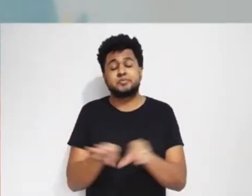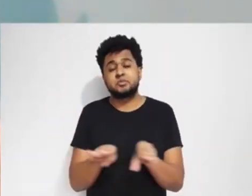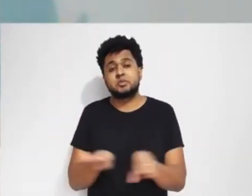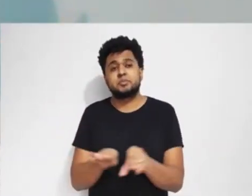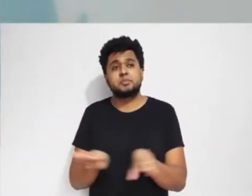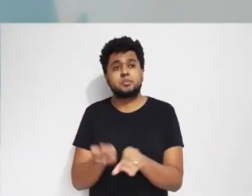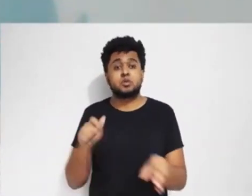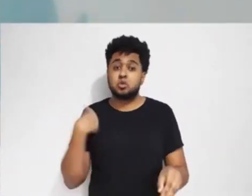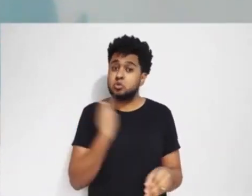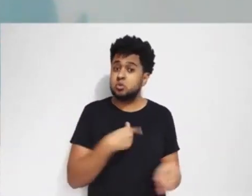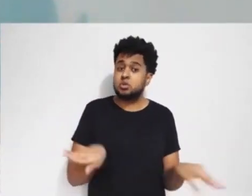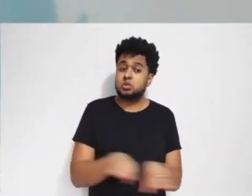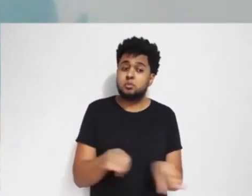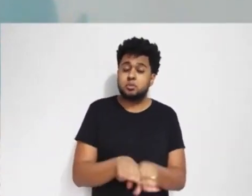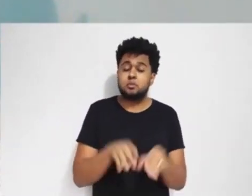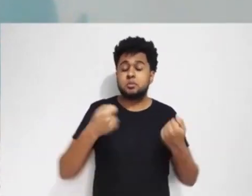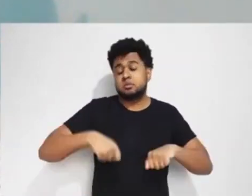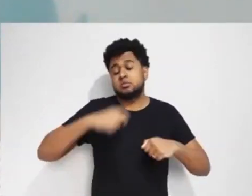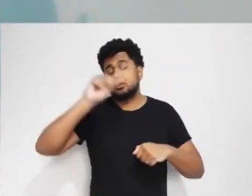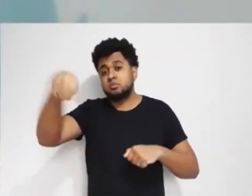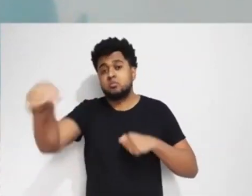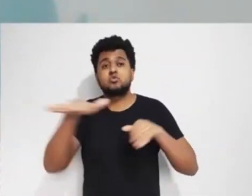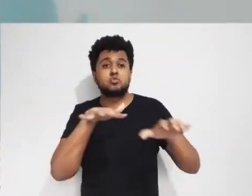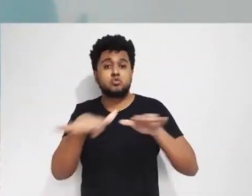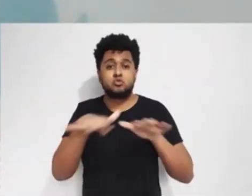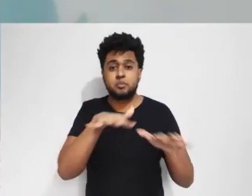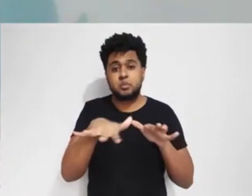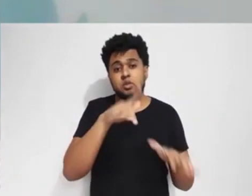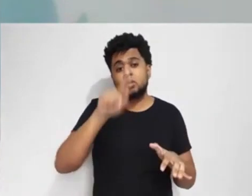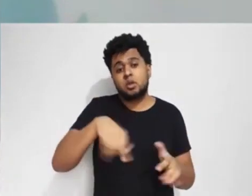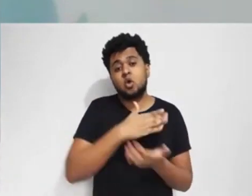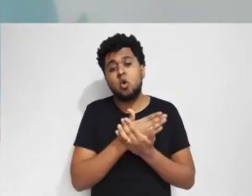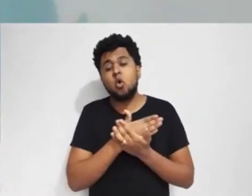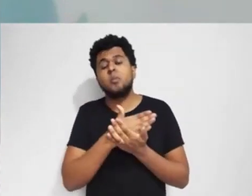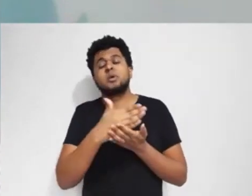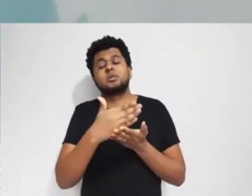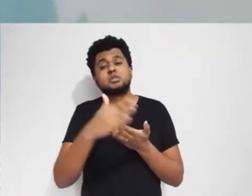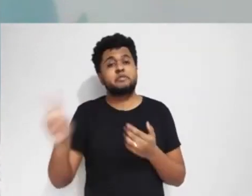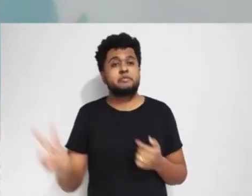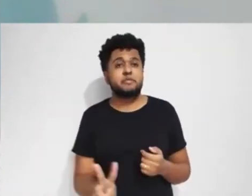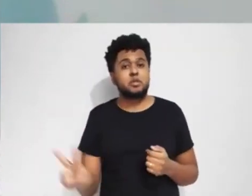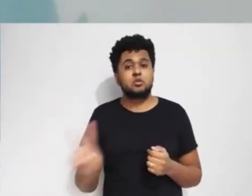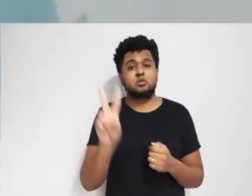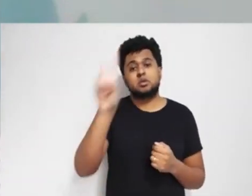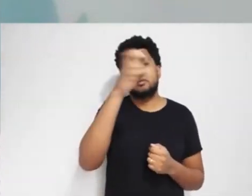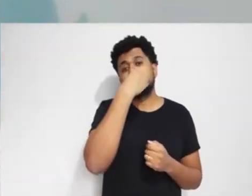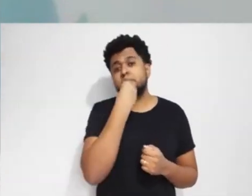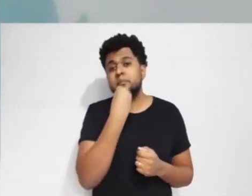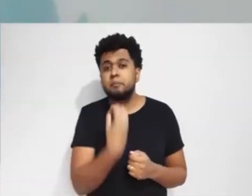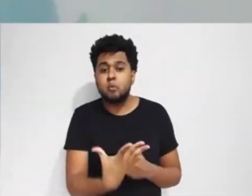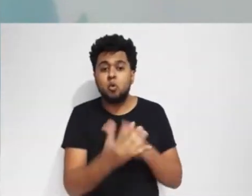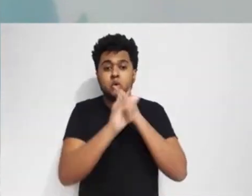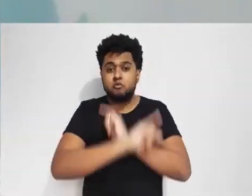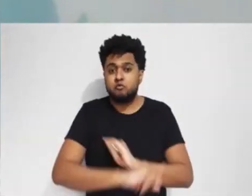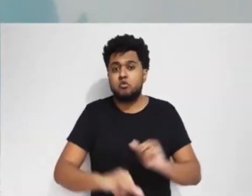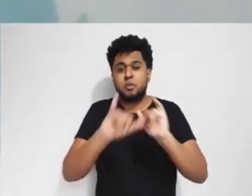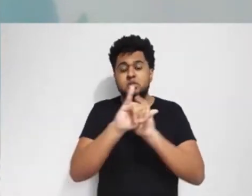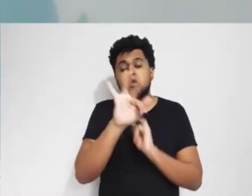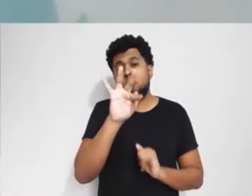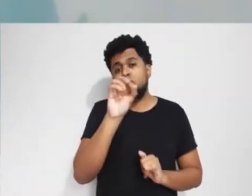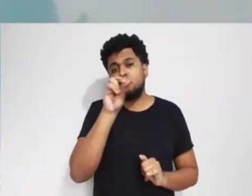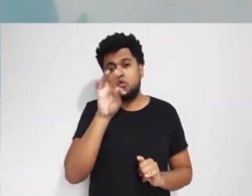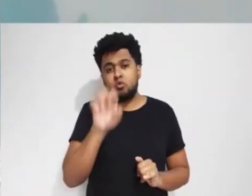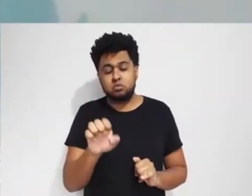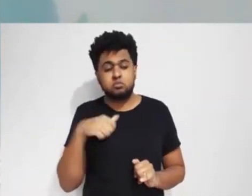também, depois desse movimento, é começar a valorizar as boas fontes de informação. Então, a gente vai precisar,